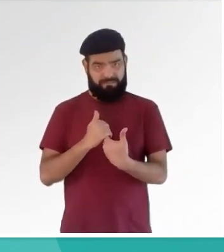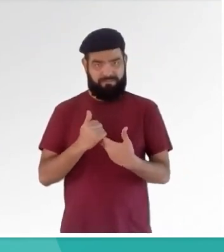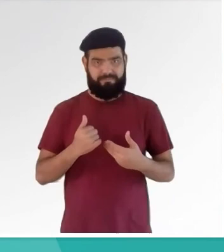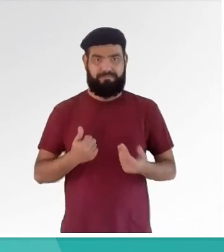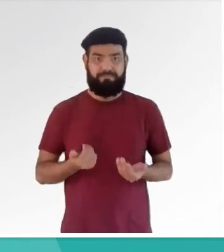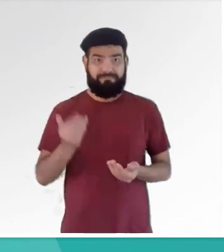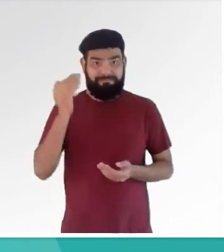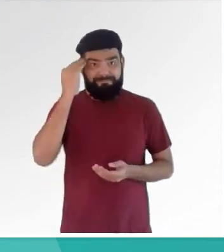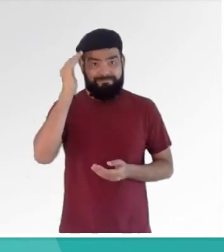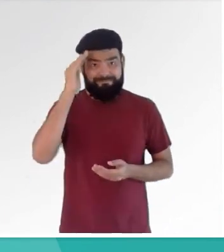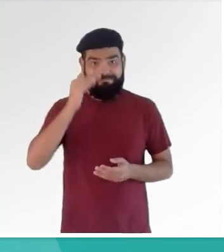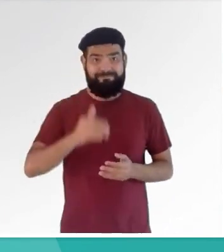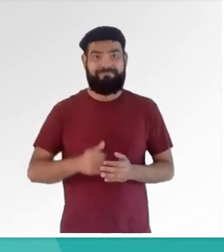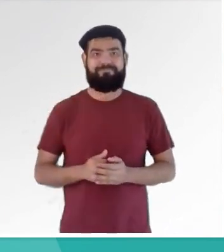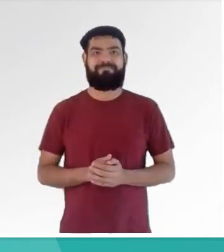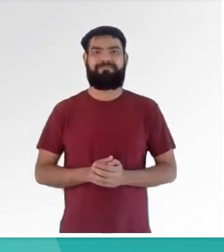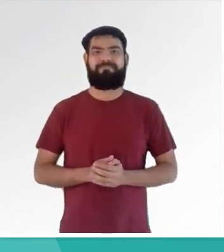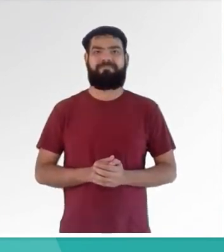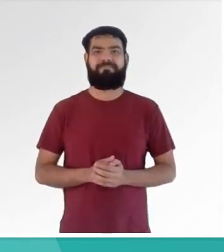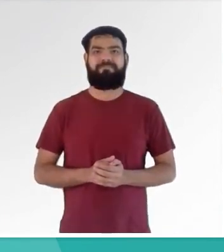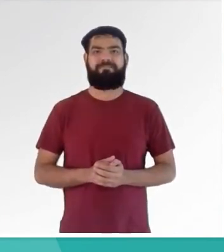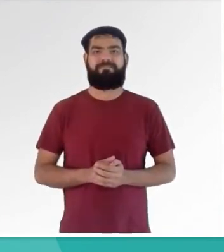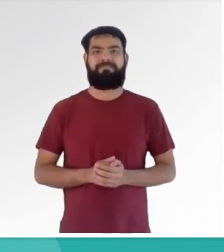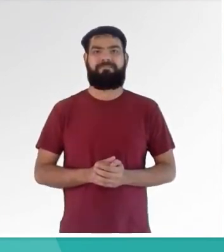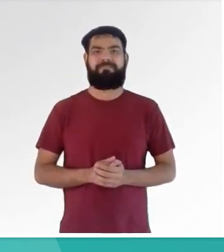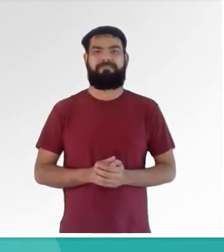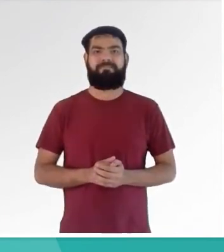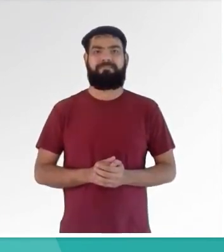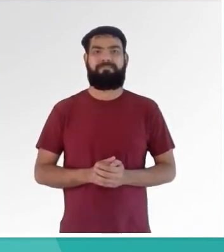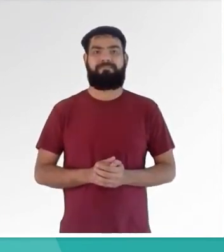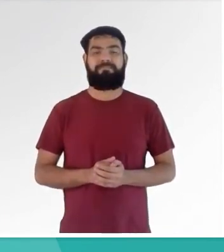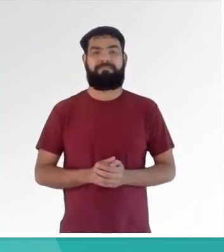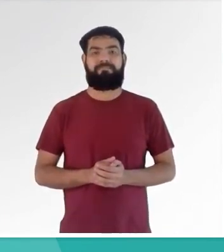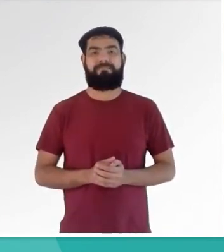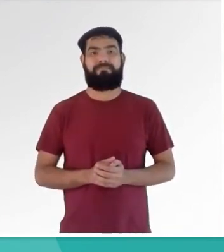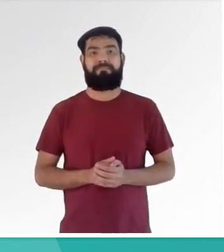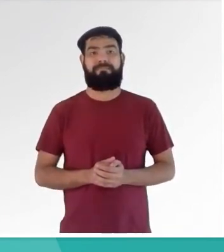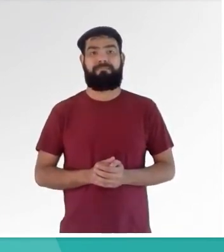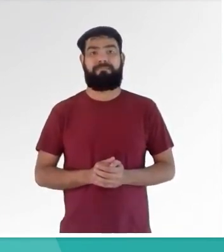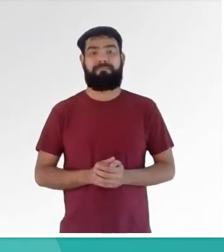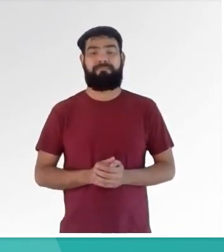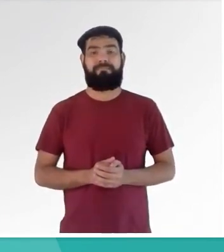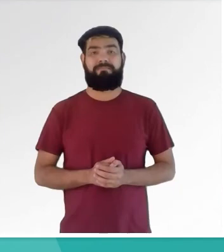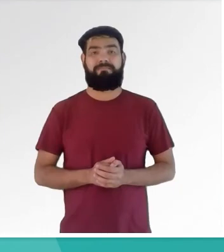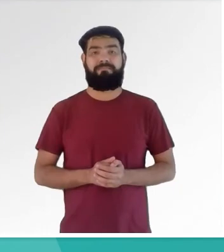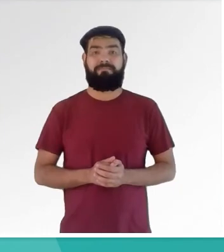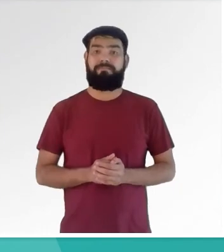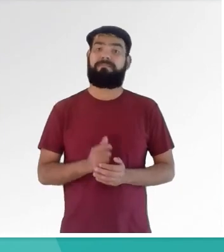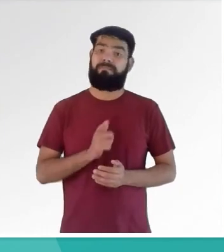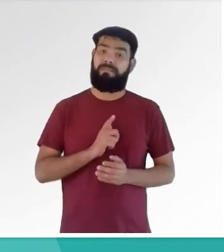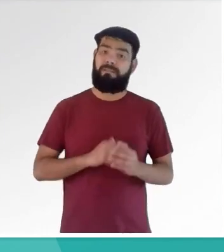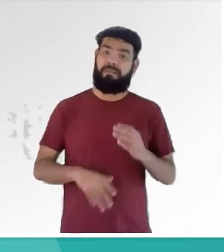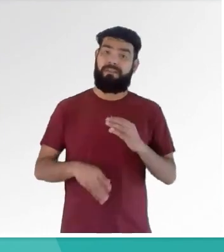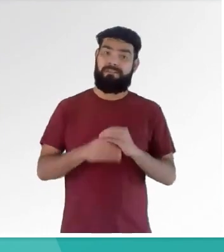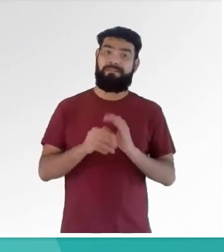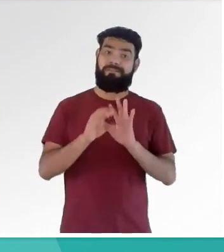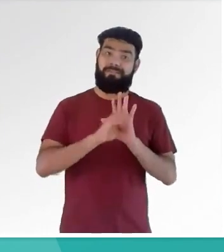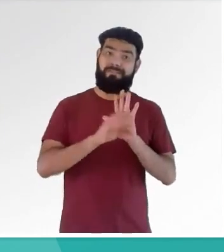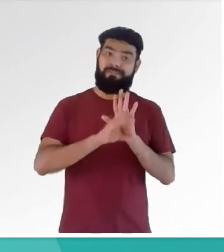Entendido? E vamos lá, ter mais ainda conteúdos para estudar aí.